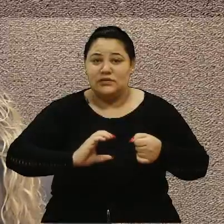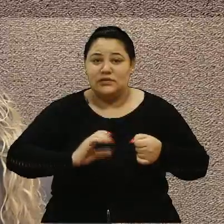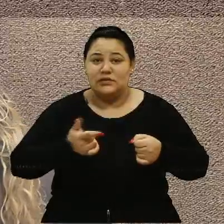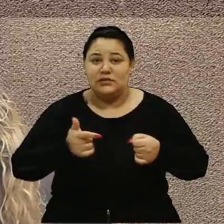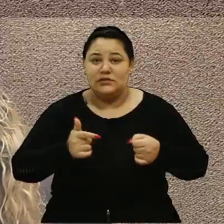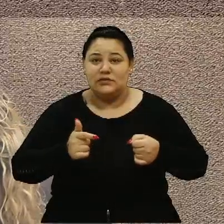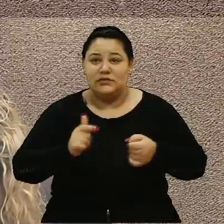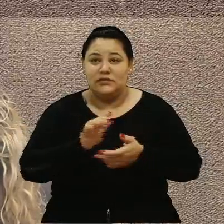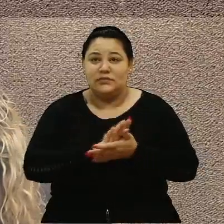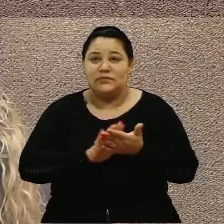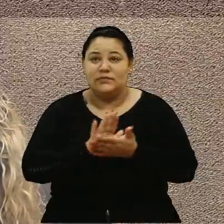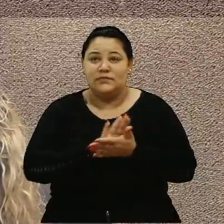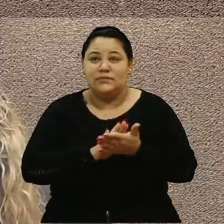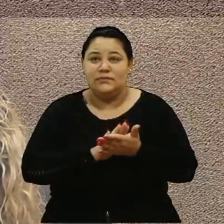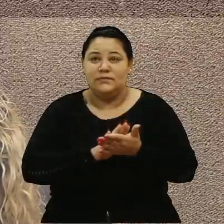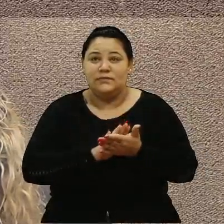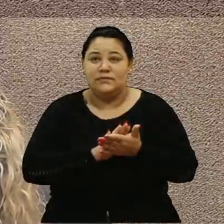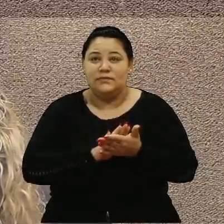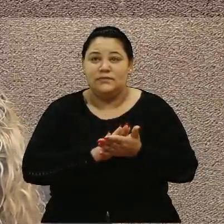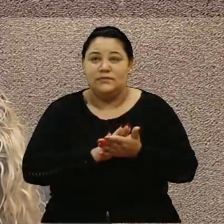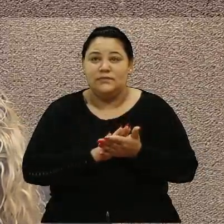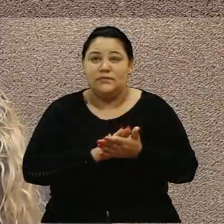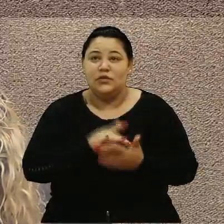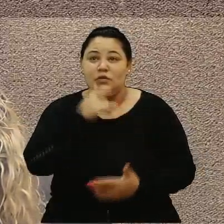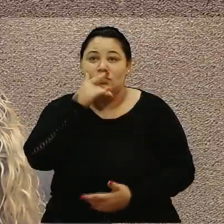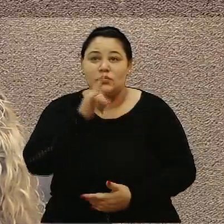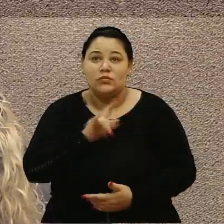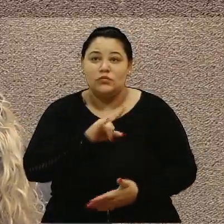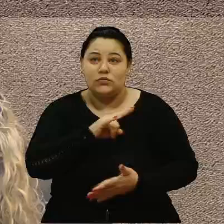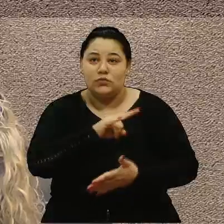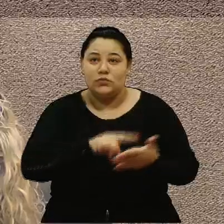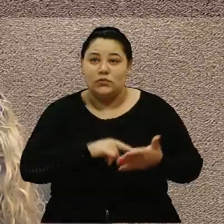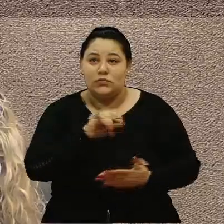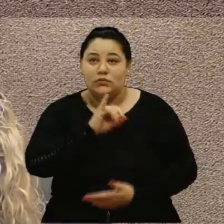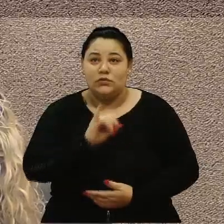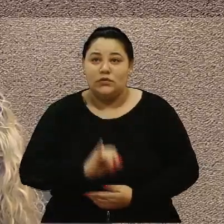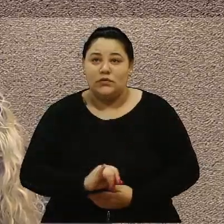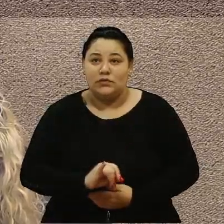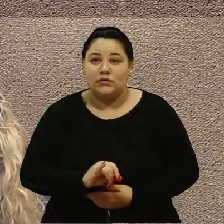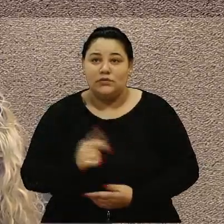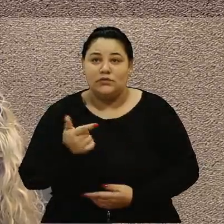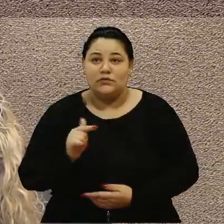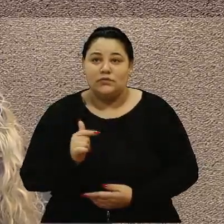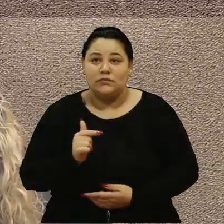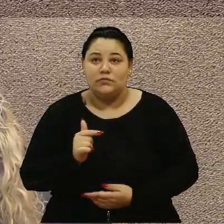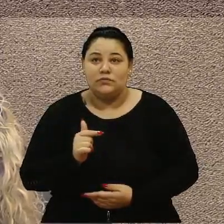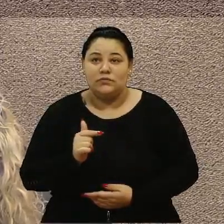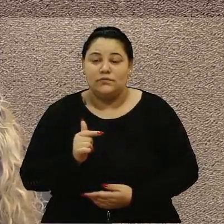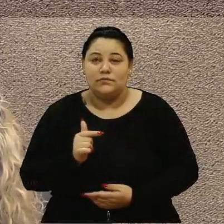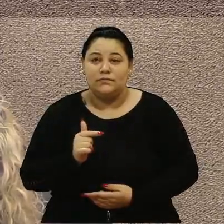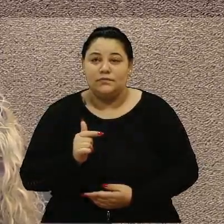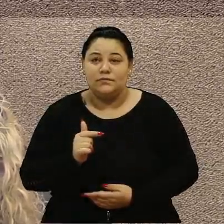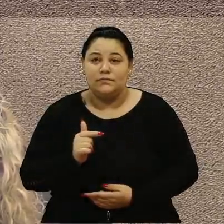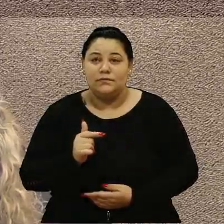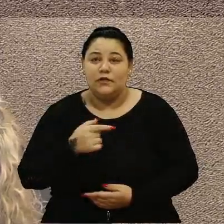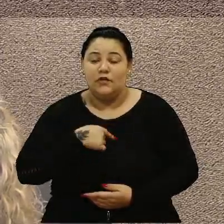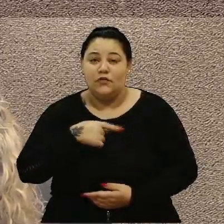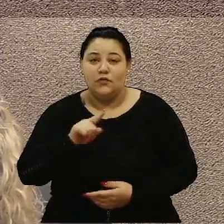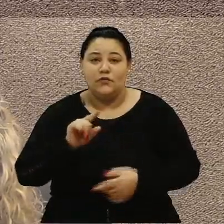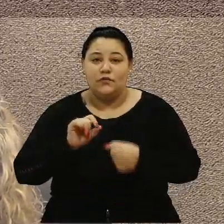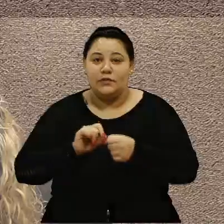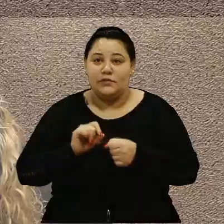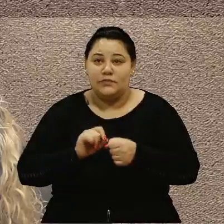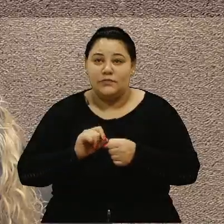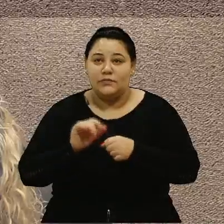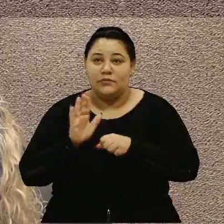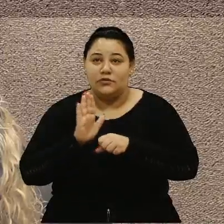custos, tá? Conseguiam os documentos na Itália sem custos ou com mínimas taxas. Vou fazer isso para ajudar aqueles que não